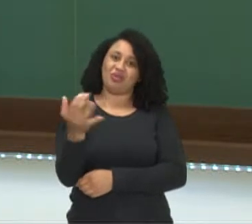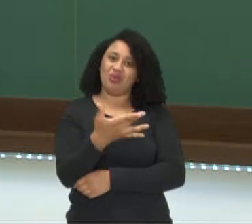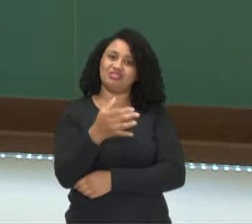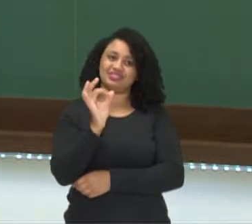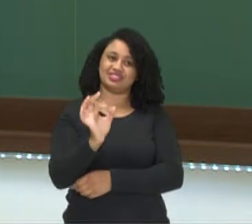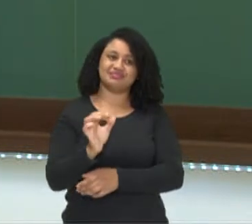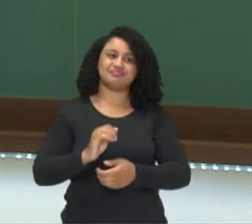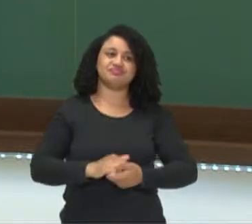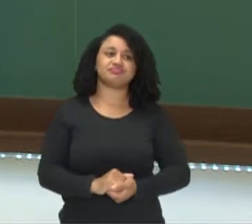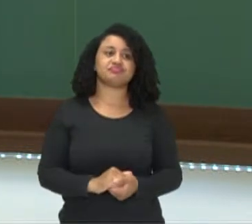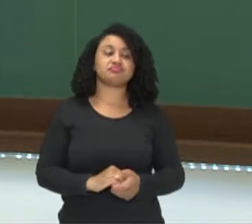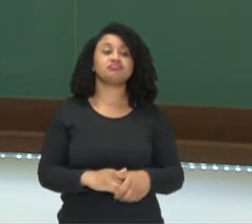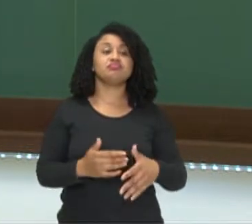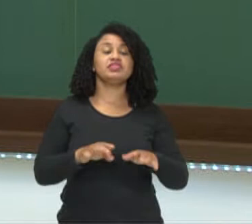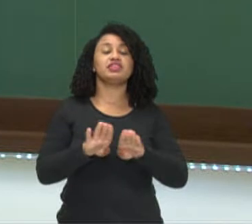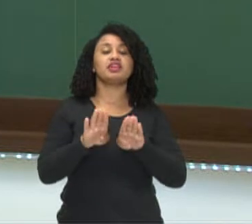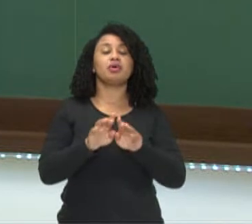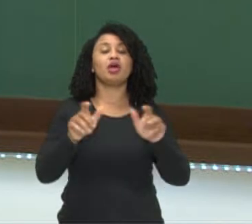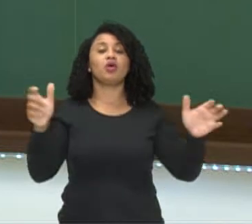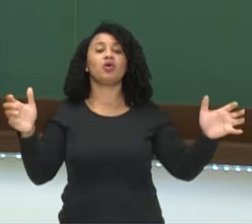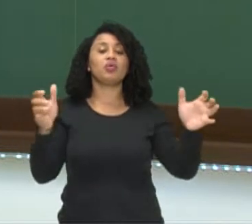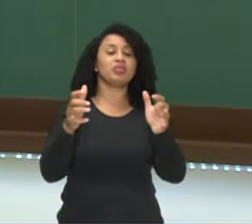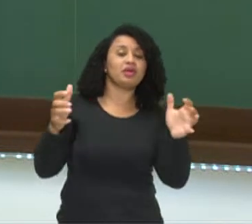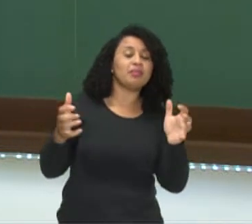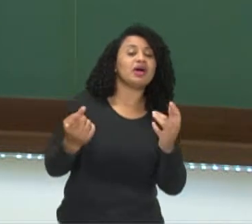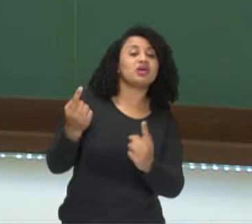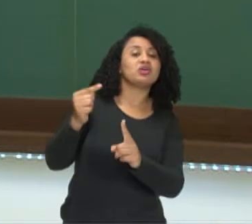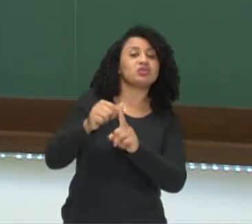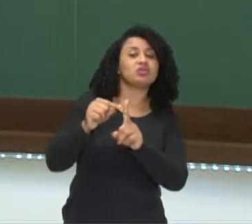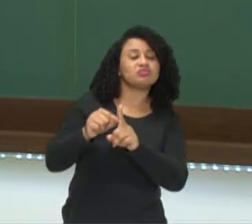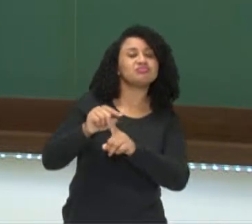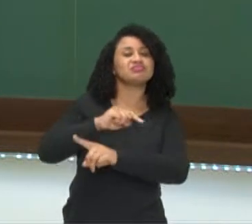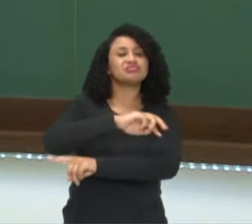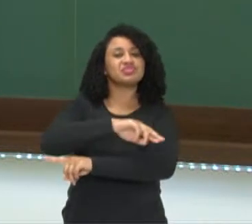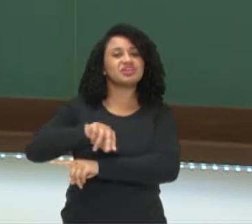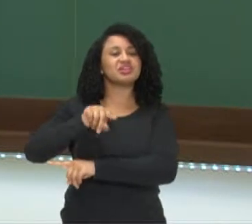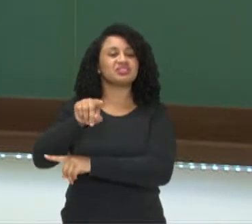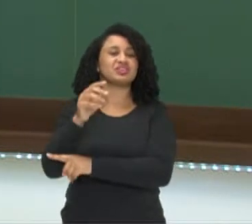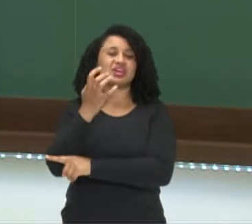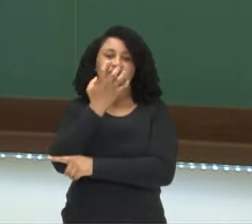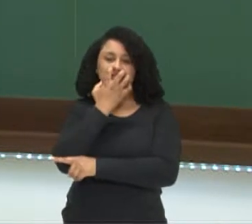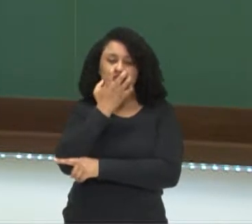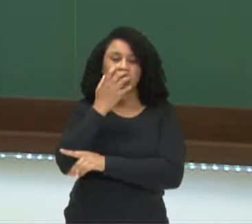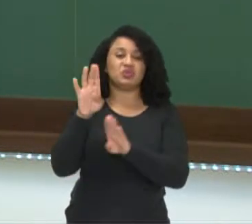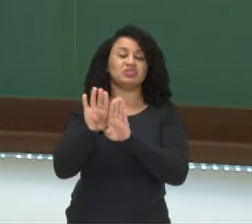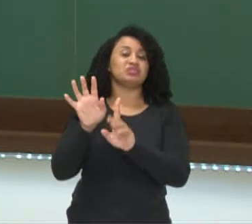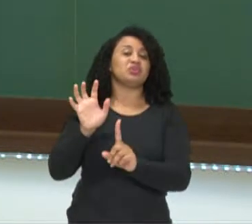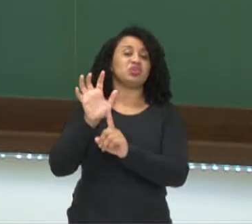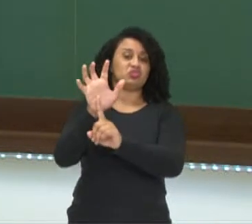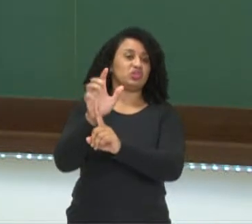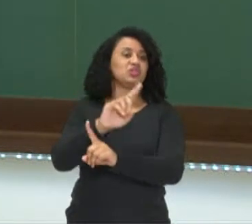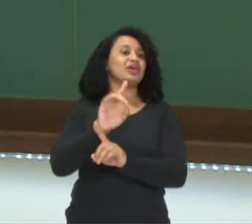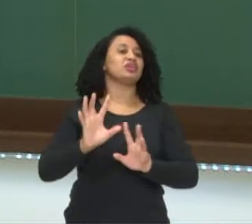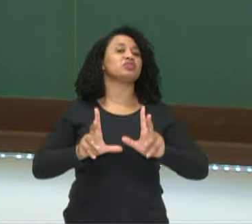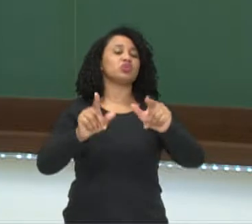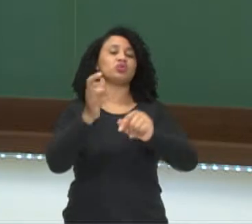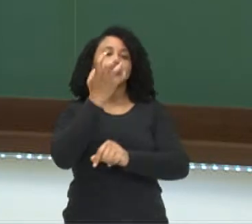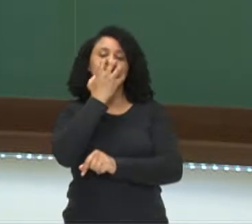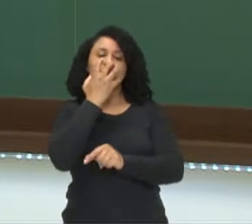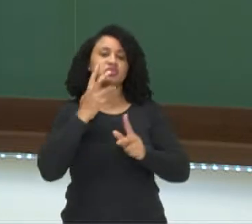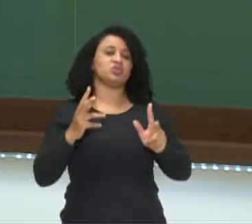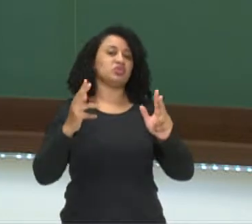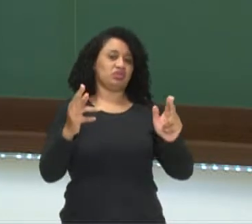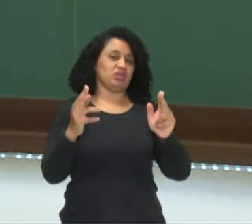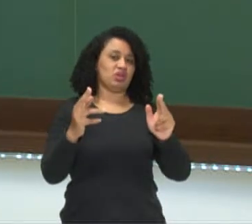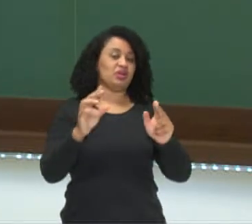né? O tamanho e a raça também influenciam. Claro, não é todos os cães são iguais.